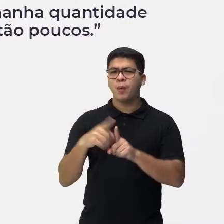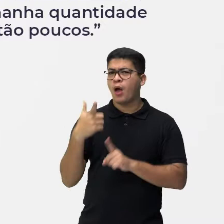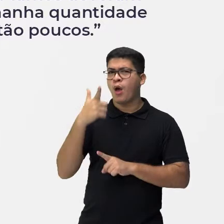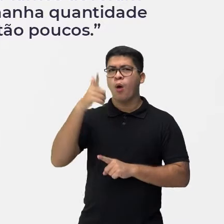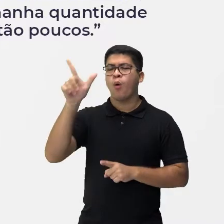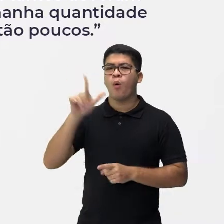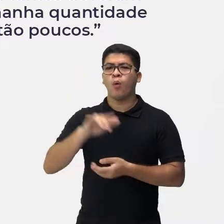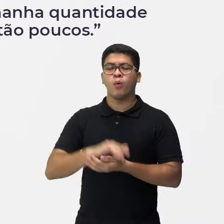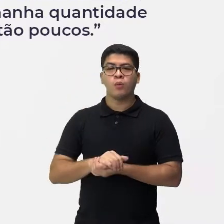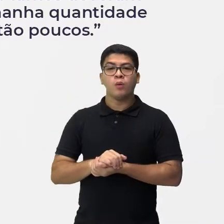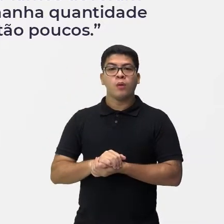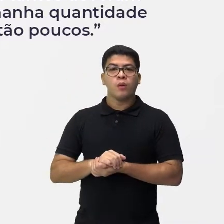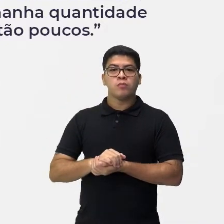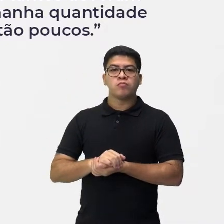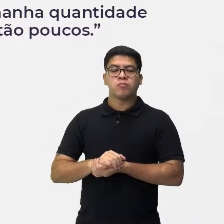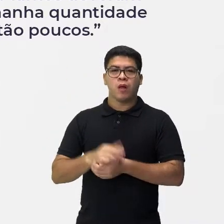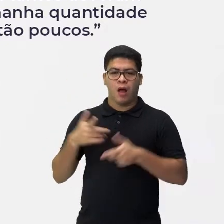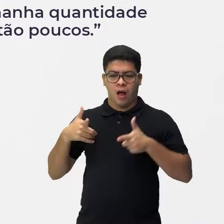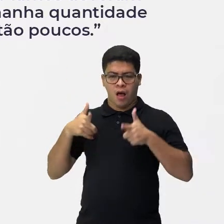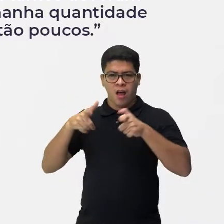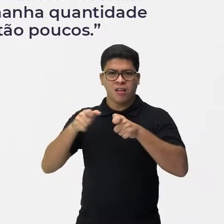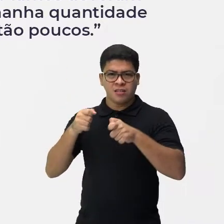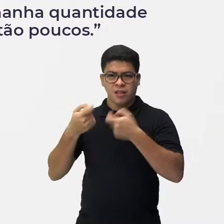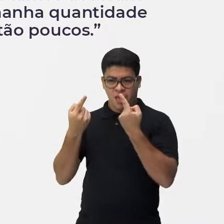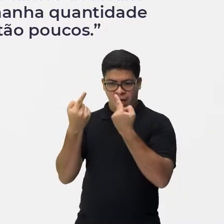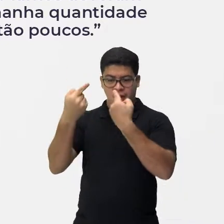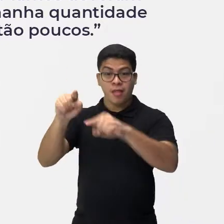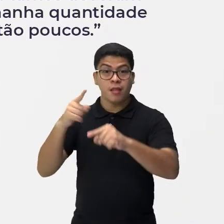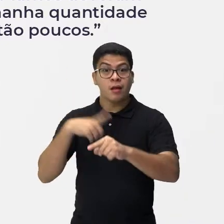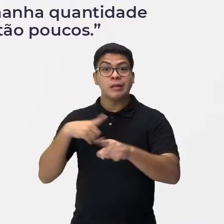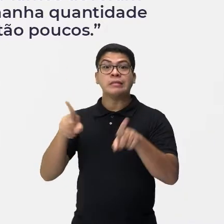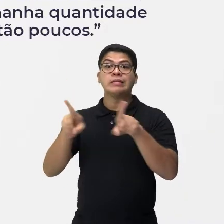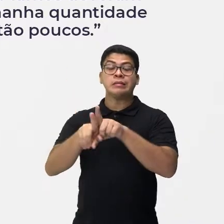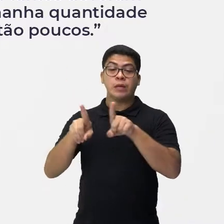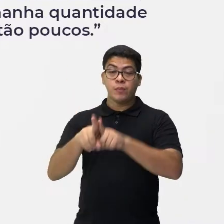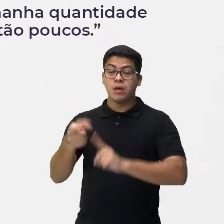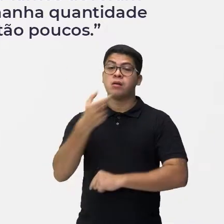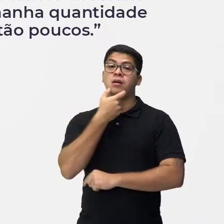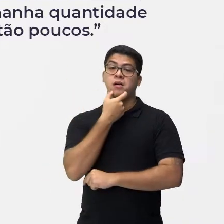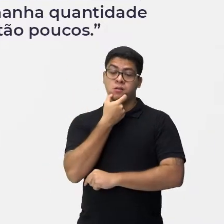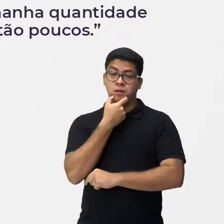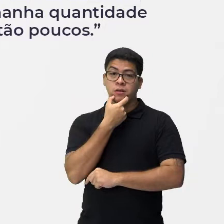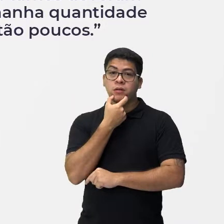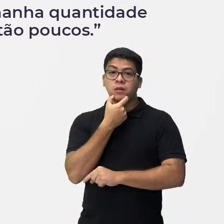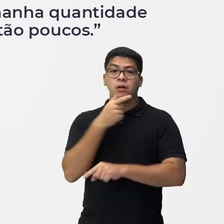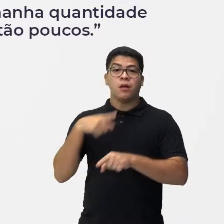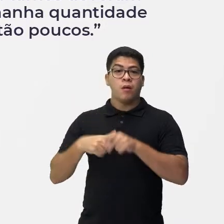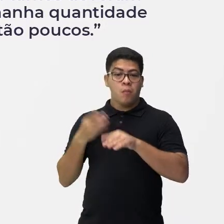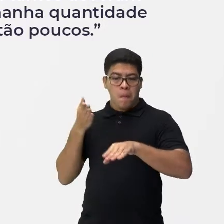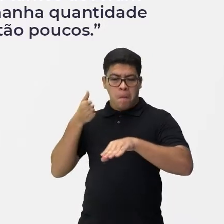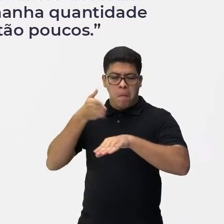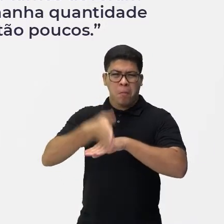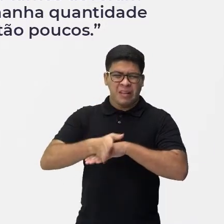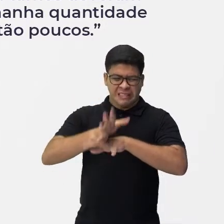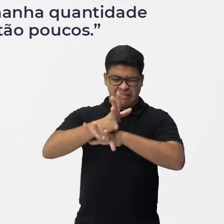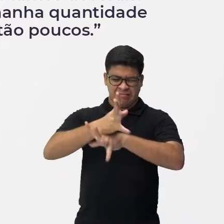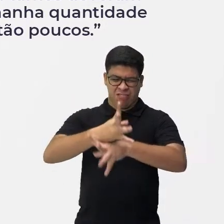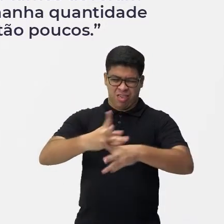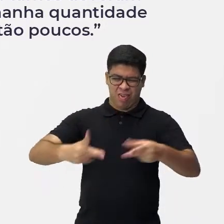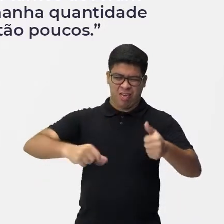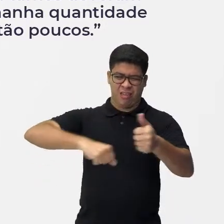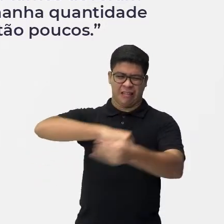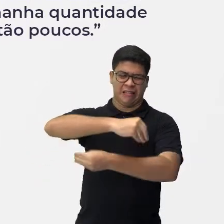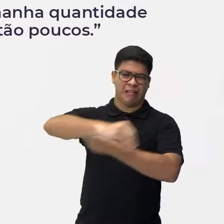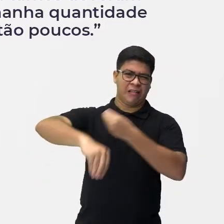sobre portos, povoados e cidades inglesas, inclusive Londres, gente, vai ficar devastada. E nesse momento aqui a gente vai